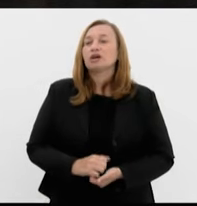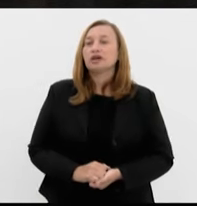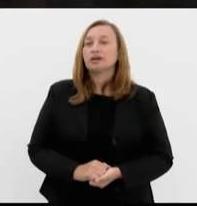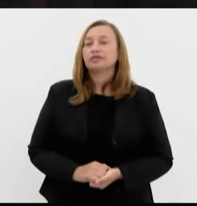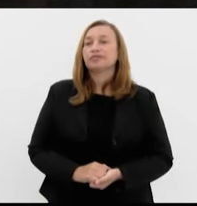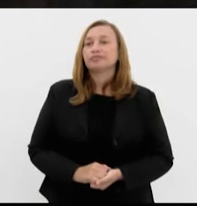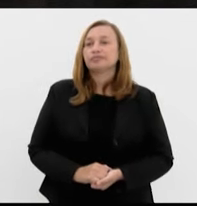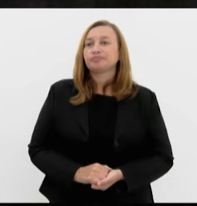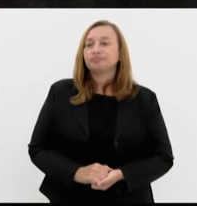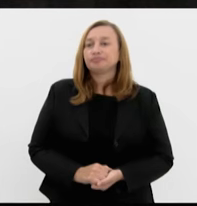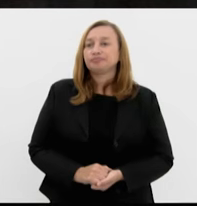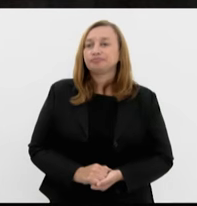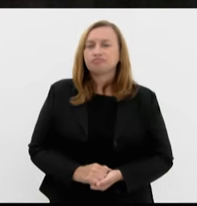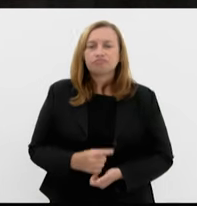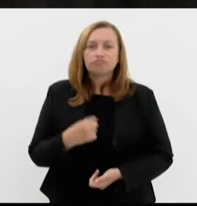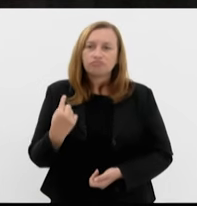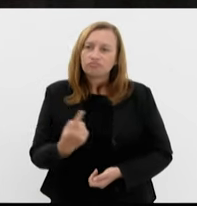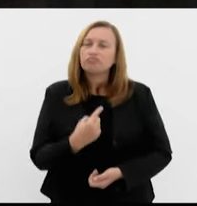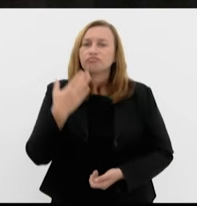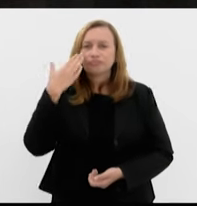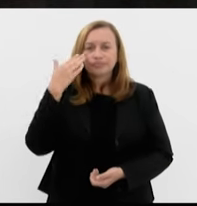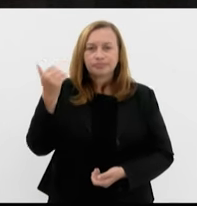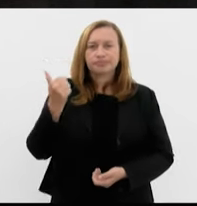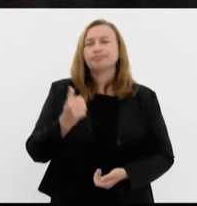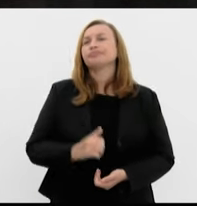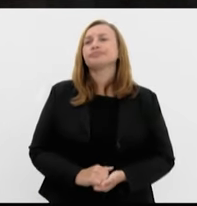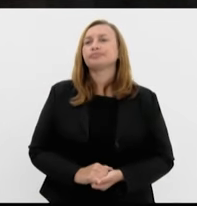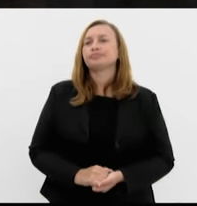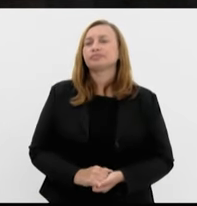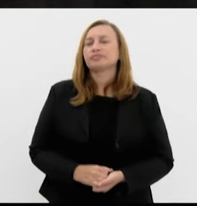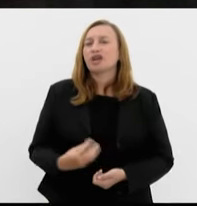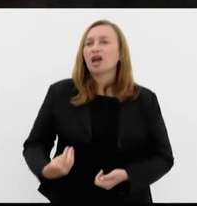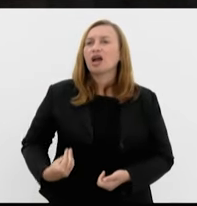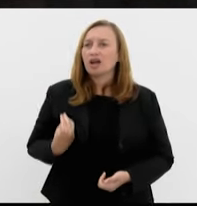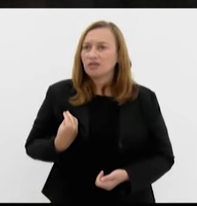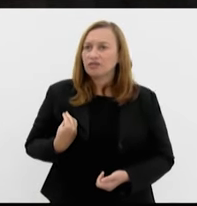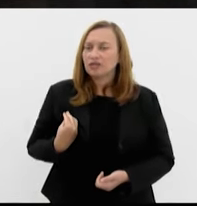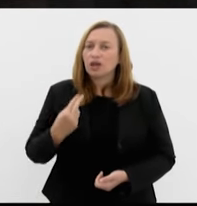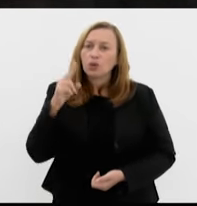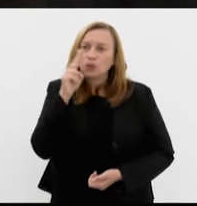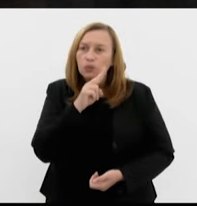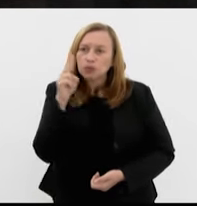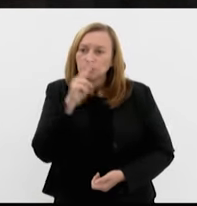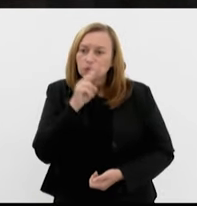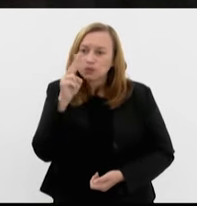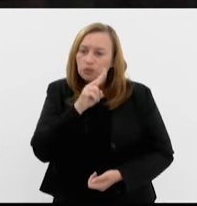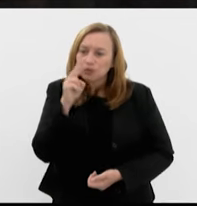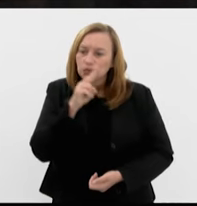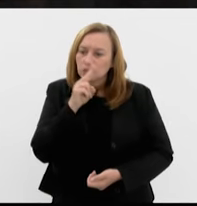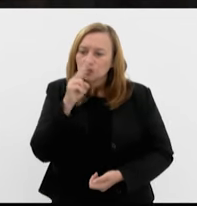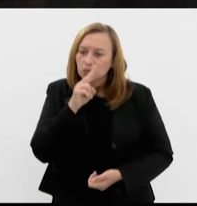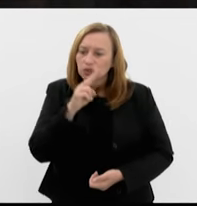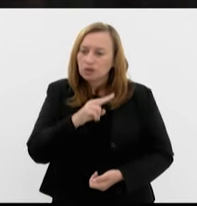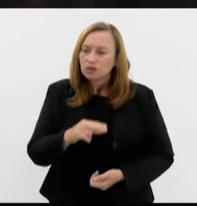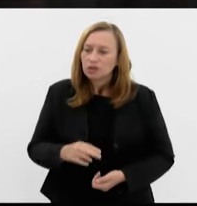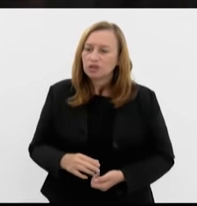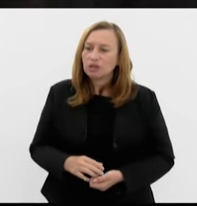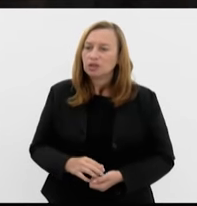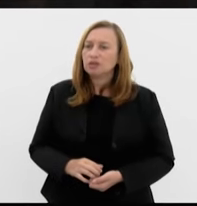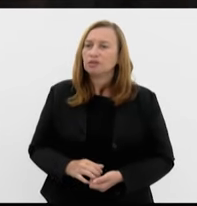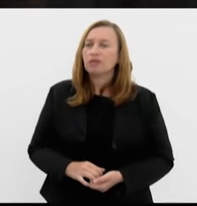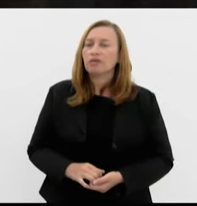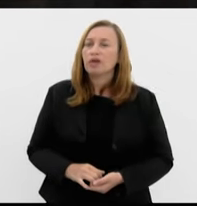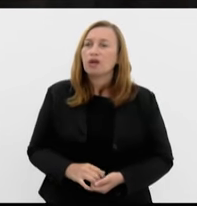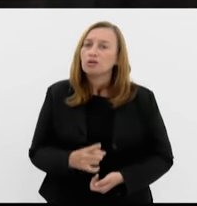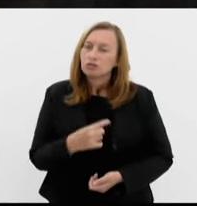todo e nós sabemos que a vida é urgente sabe ti juu